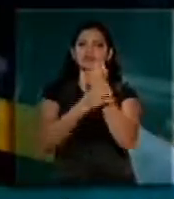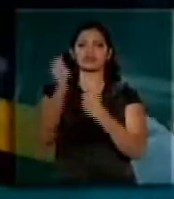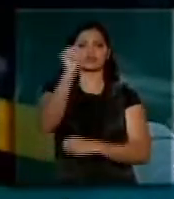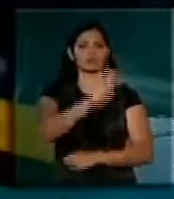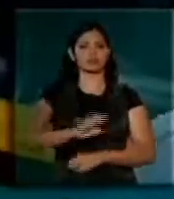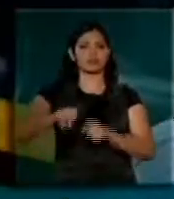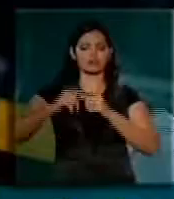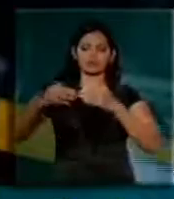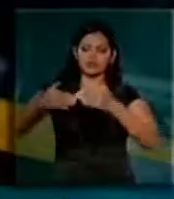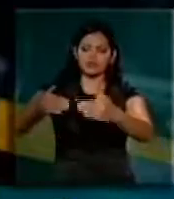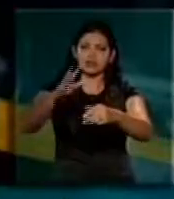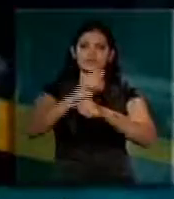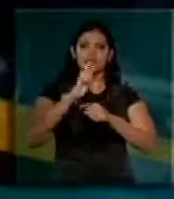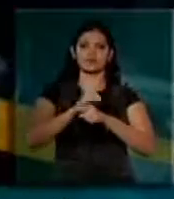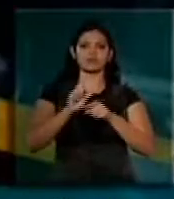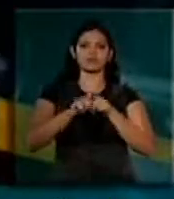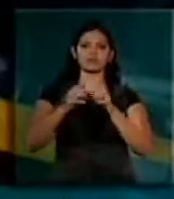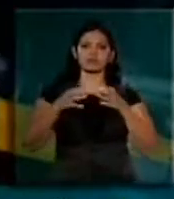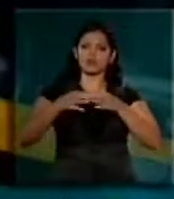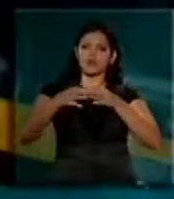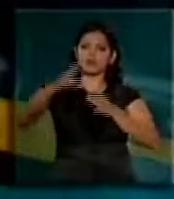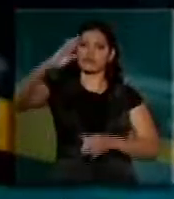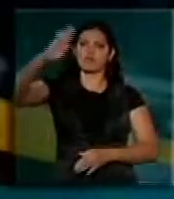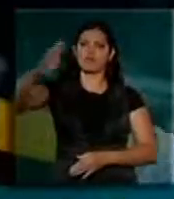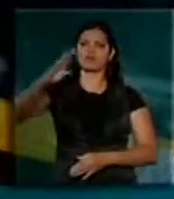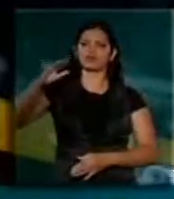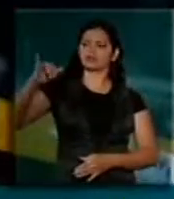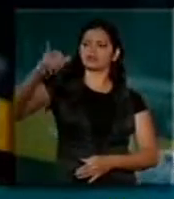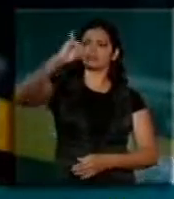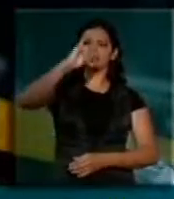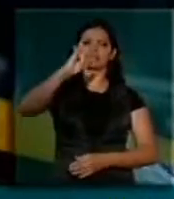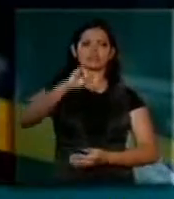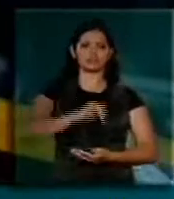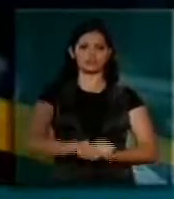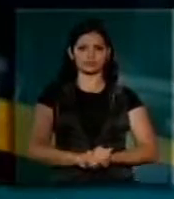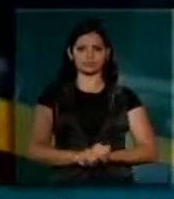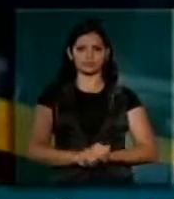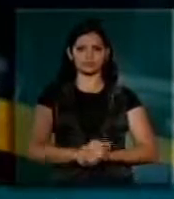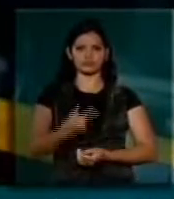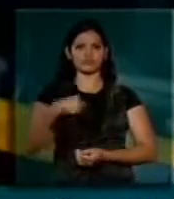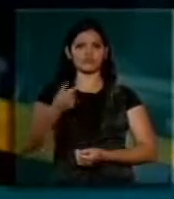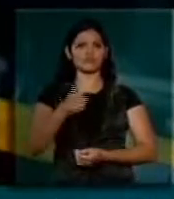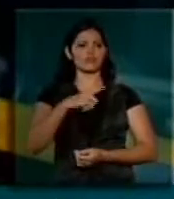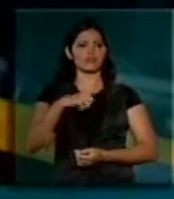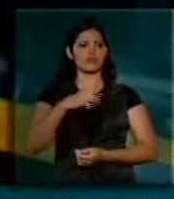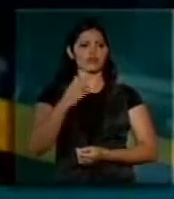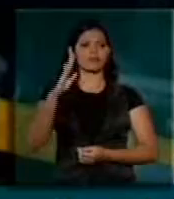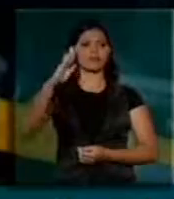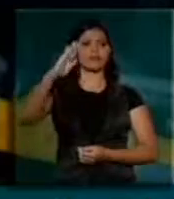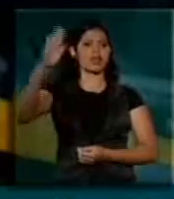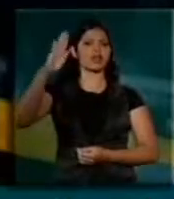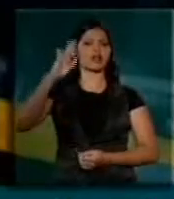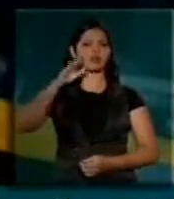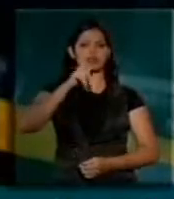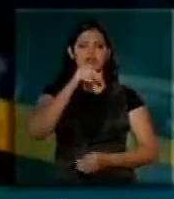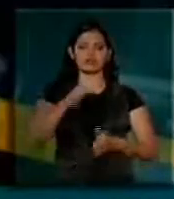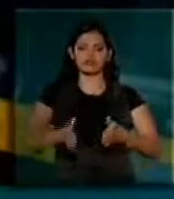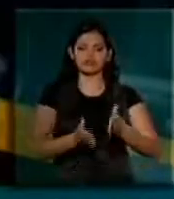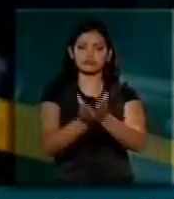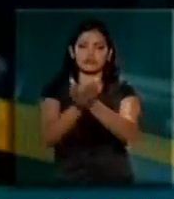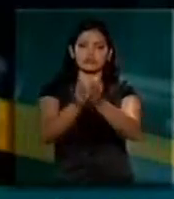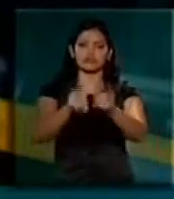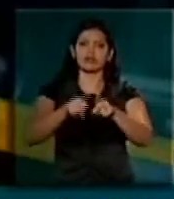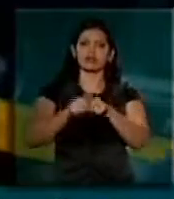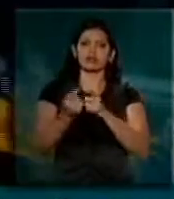Ministério da Defesa, ao Comando da Força Aérea, peço para concluir, senhor presidente, ao Comando da Marinha, da Aeronáutica, entre outras coisas, para o